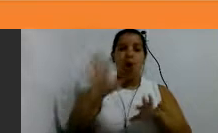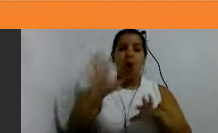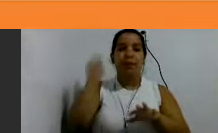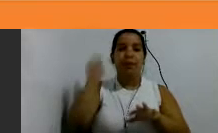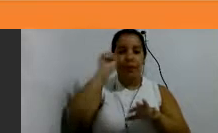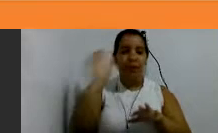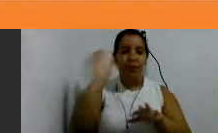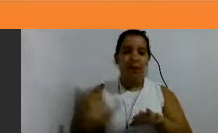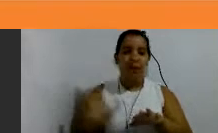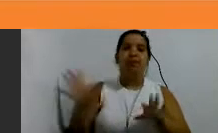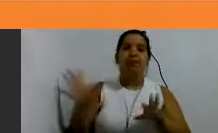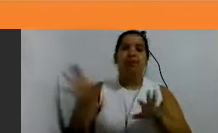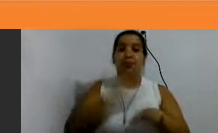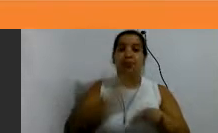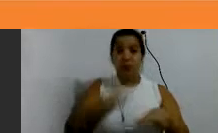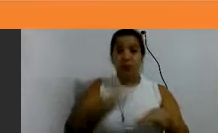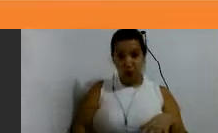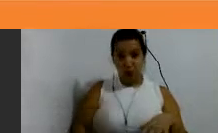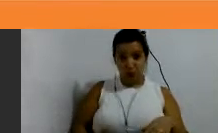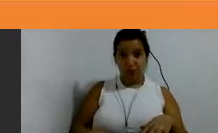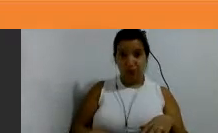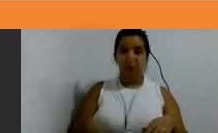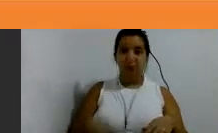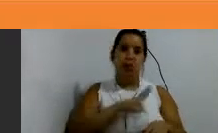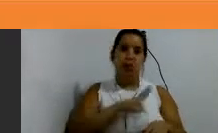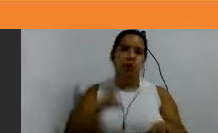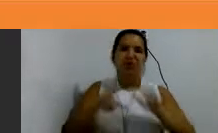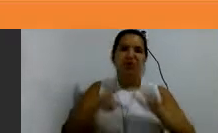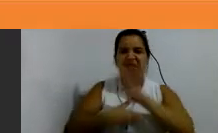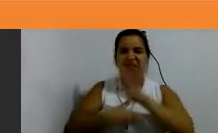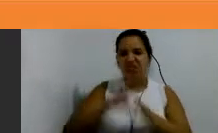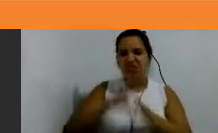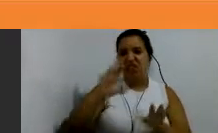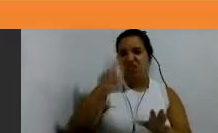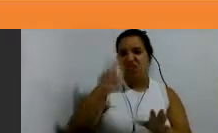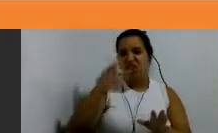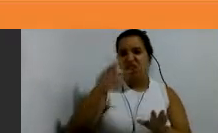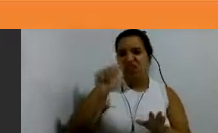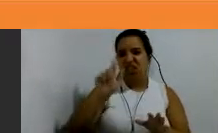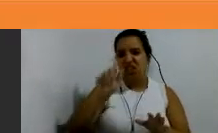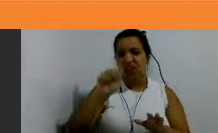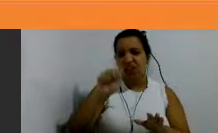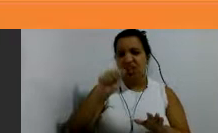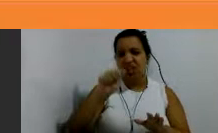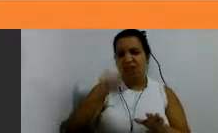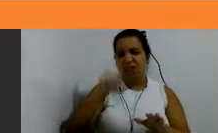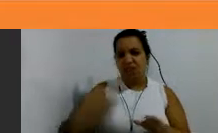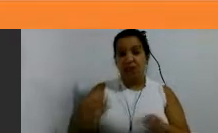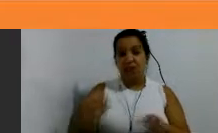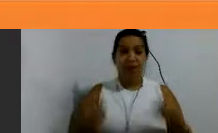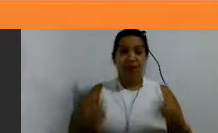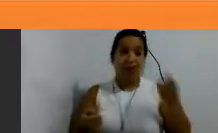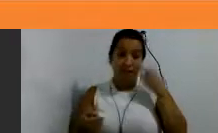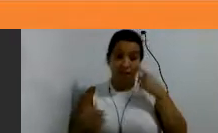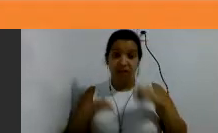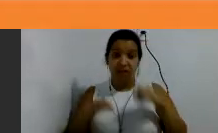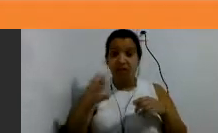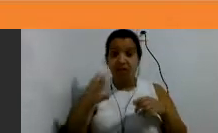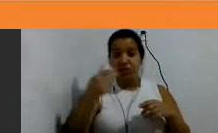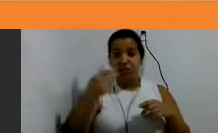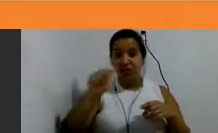gente conhecia essa espécie por Leishmania chagas, mas ela mudou de nome. Então, sempre quando vocês ouvirem Leishmania